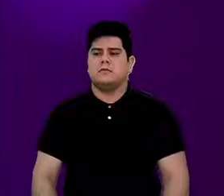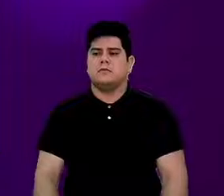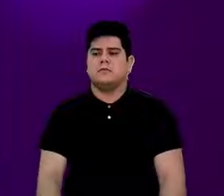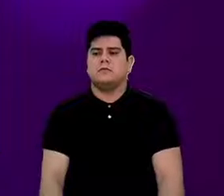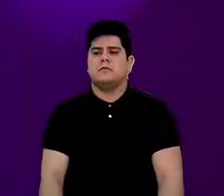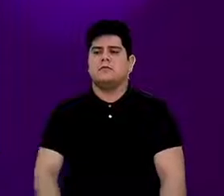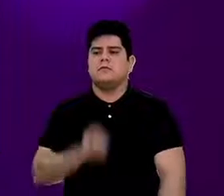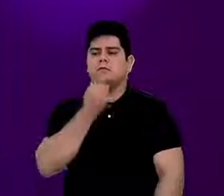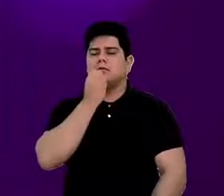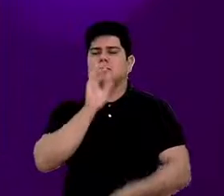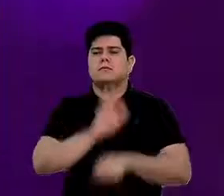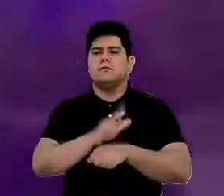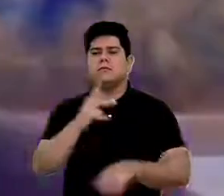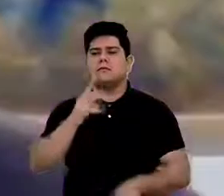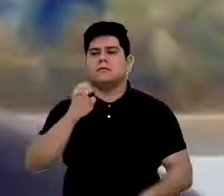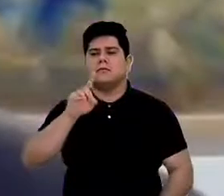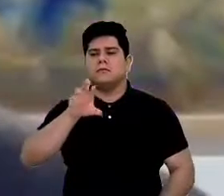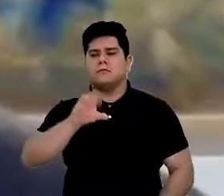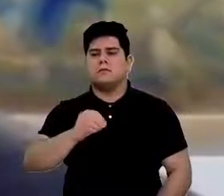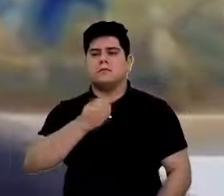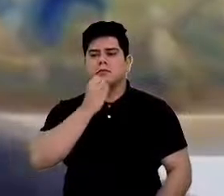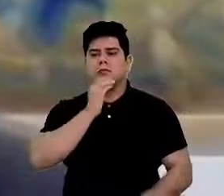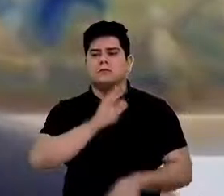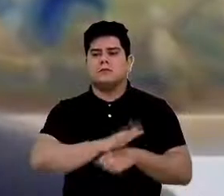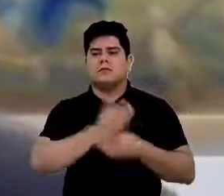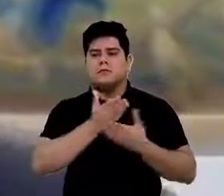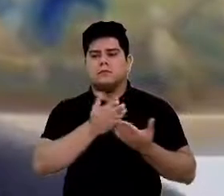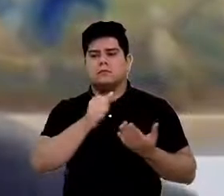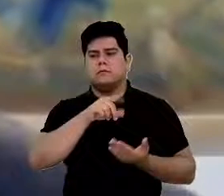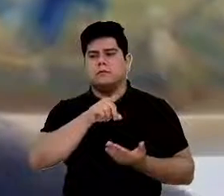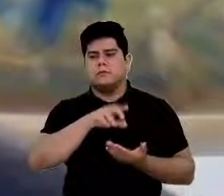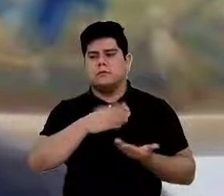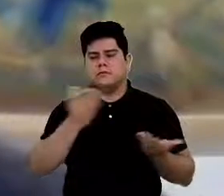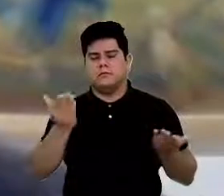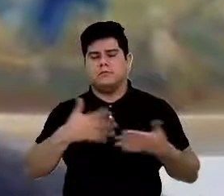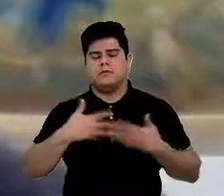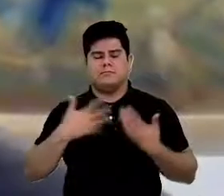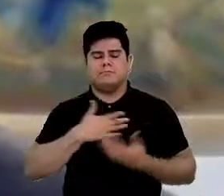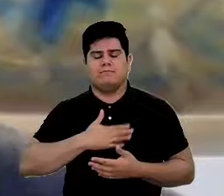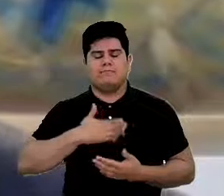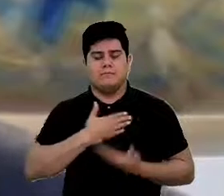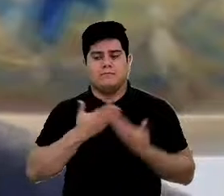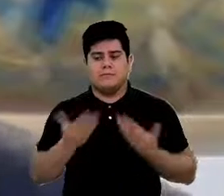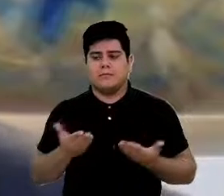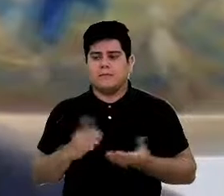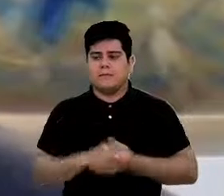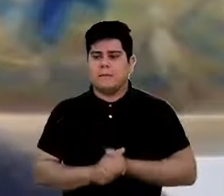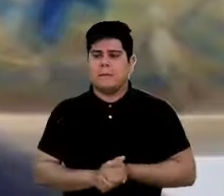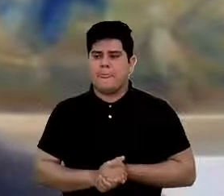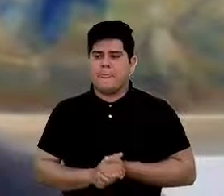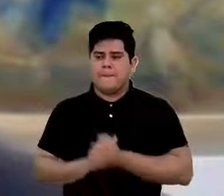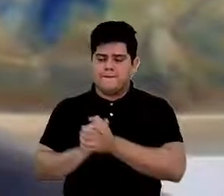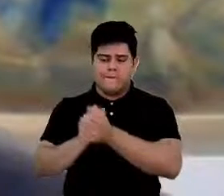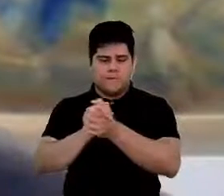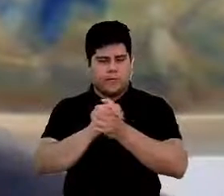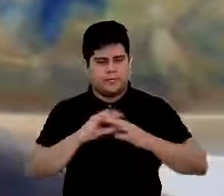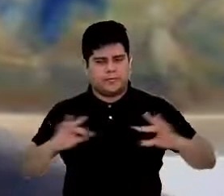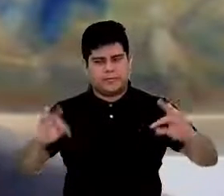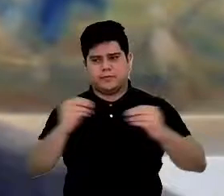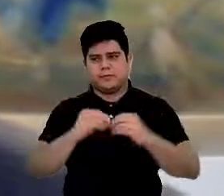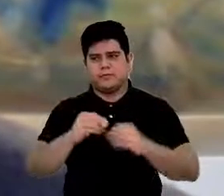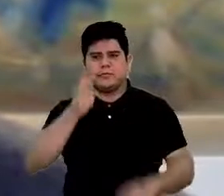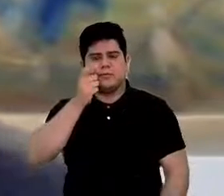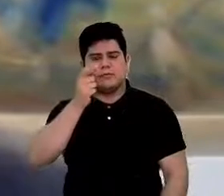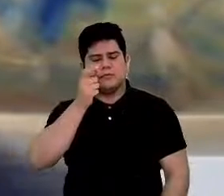Boa tarde, Pedro. Boa tarde, André Vauchan, meus colegas de mesa, doutor Diane, doutor Ariane. Depois de assistir